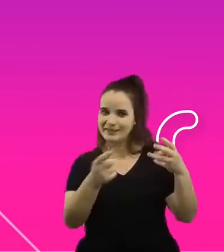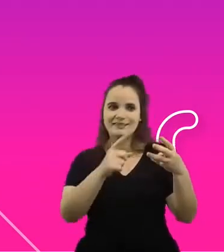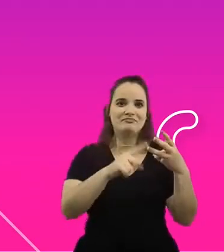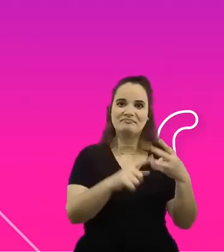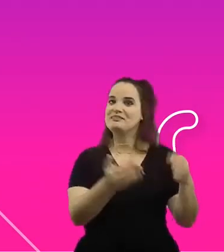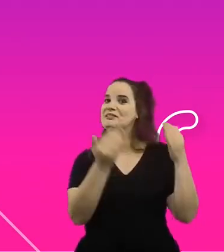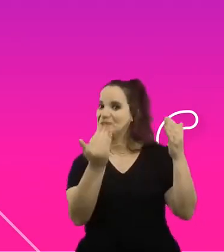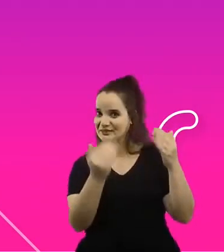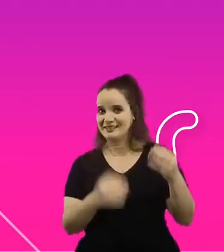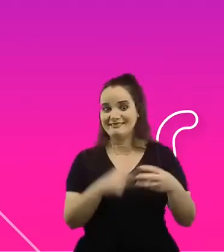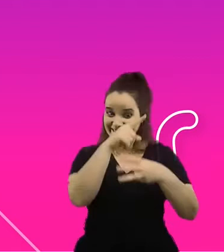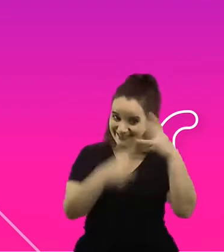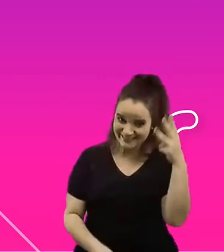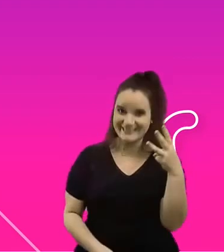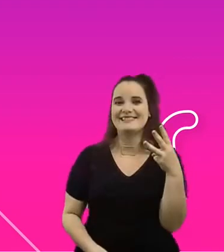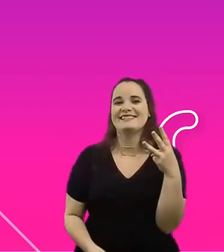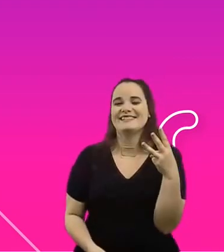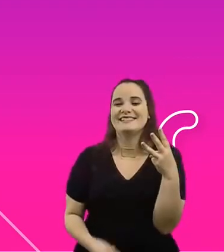operação financeira, por exemplo,